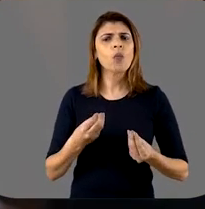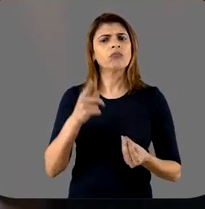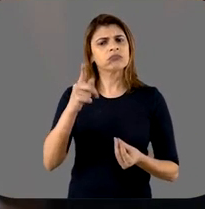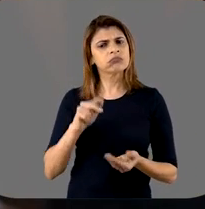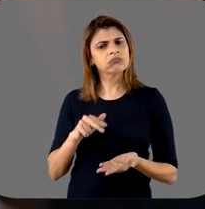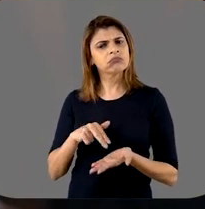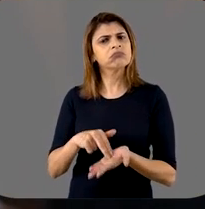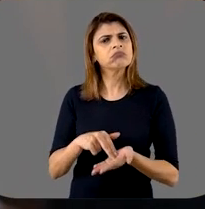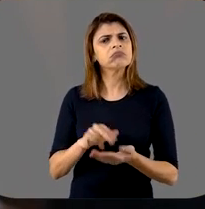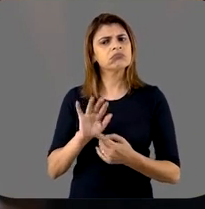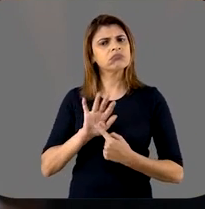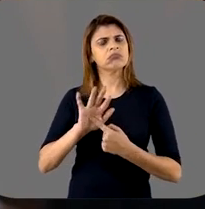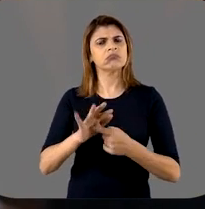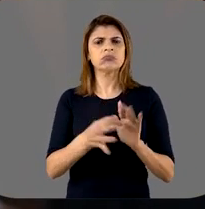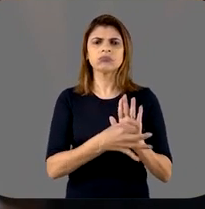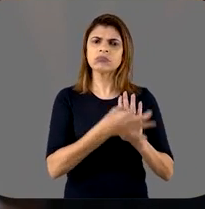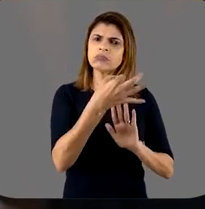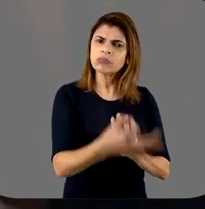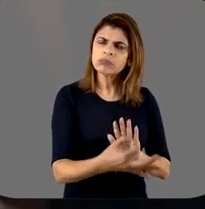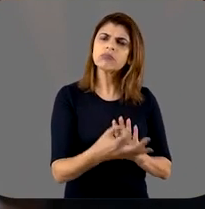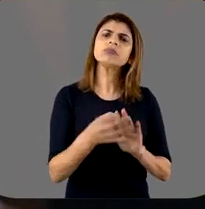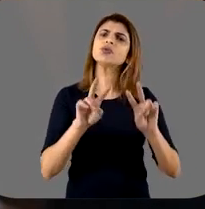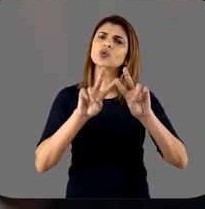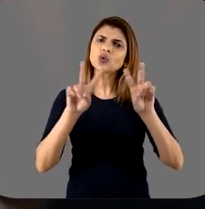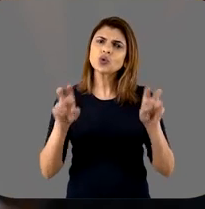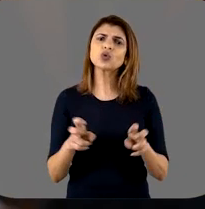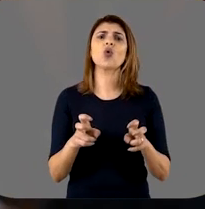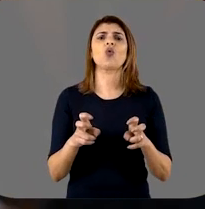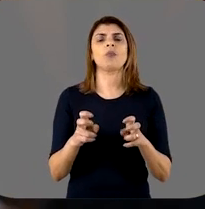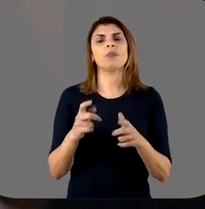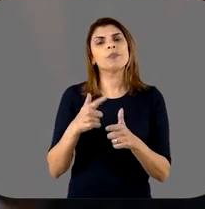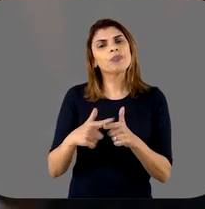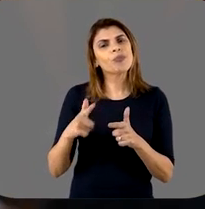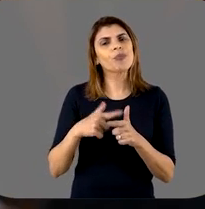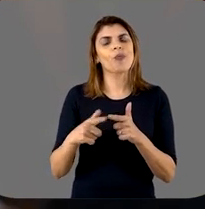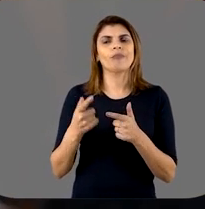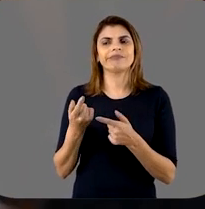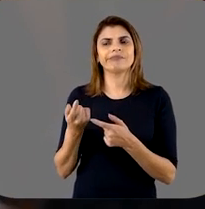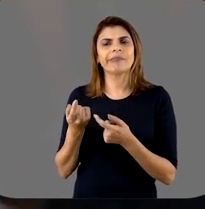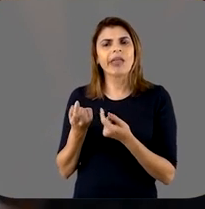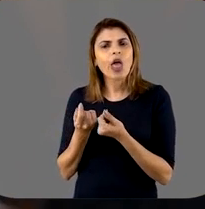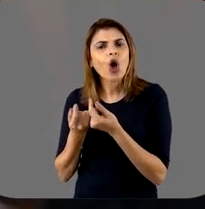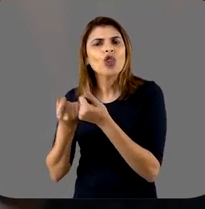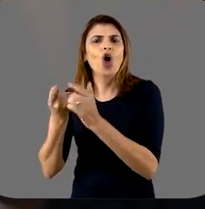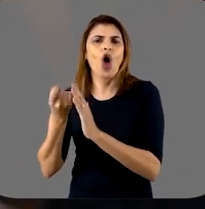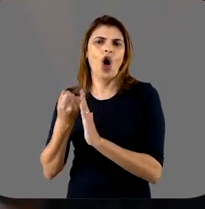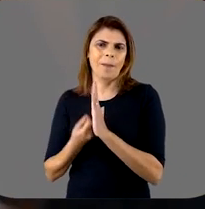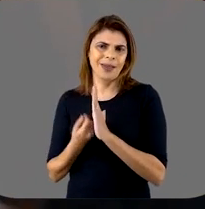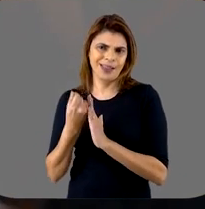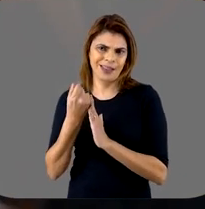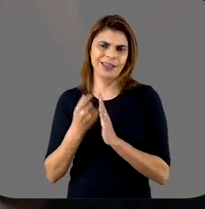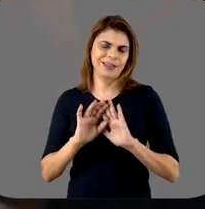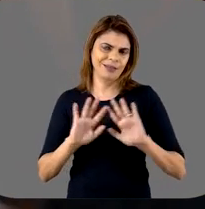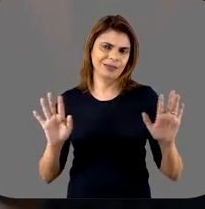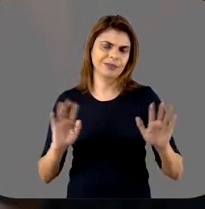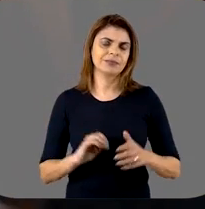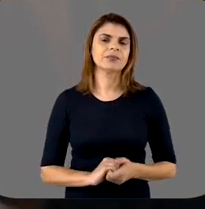a gente pode ter dessa questão em relação aos impactos econômicos, que é um dos grandes argumentos?